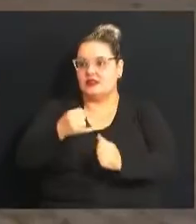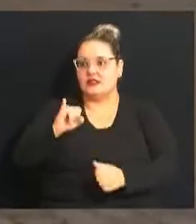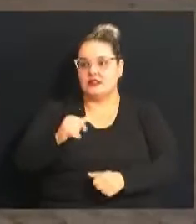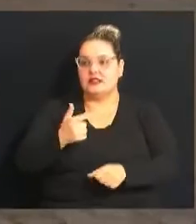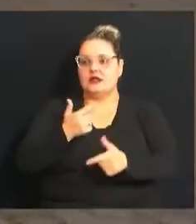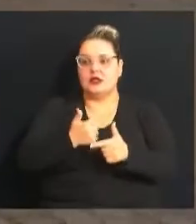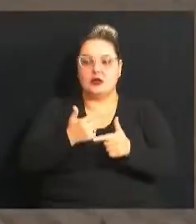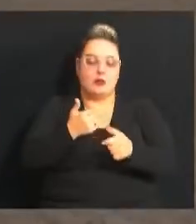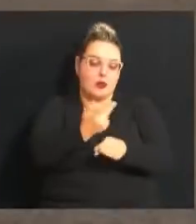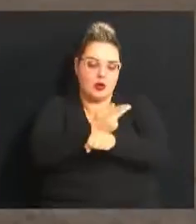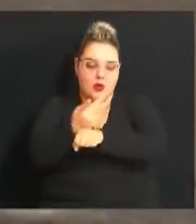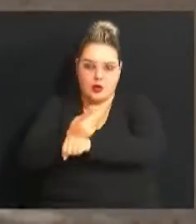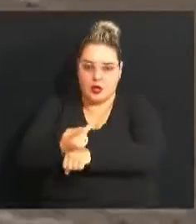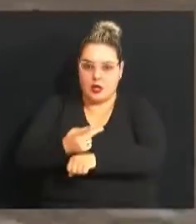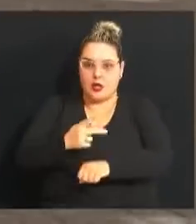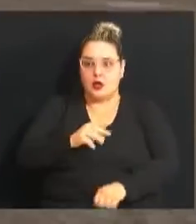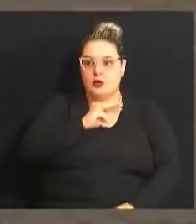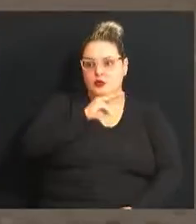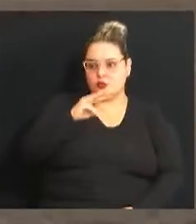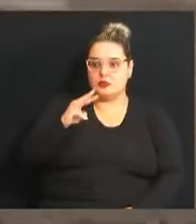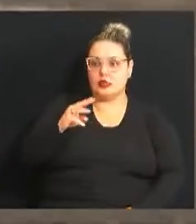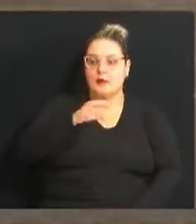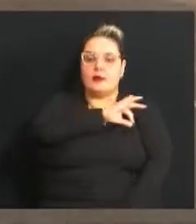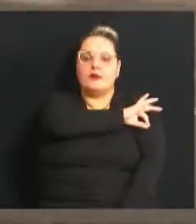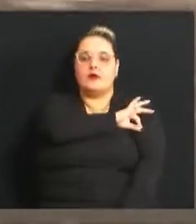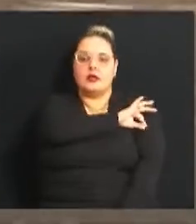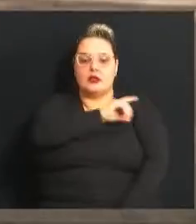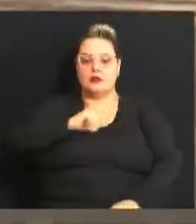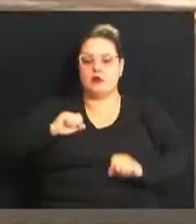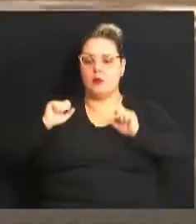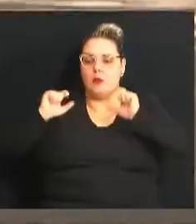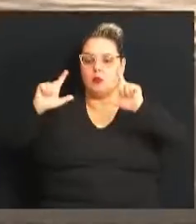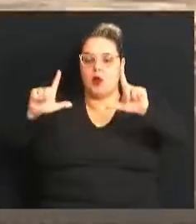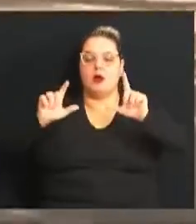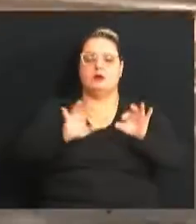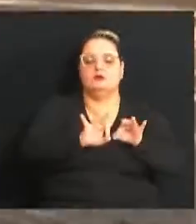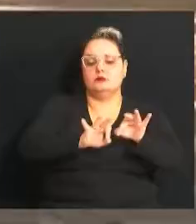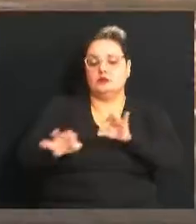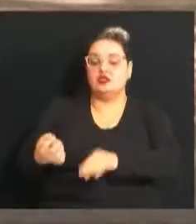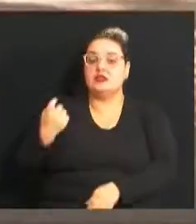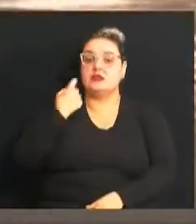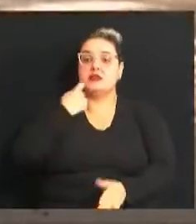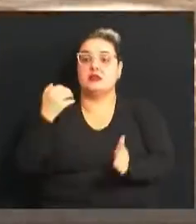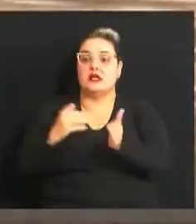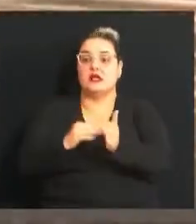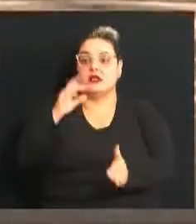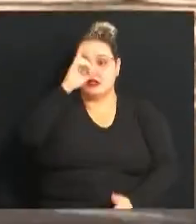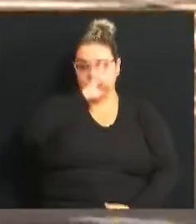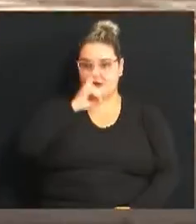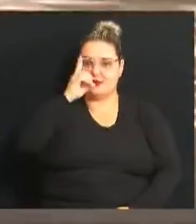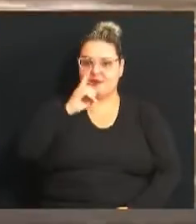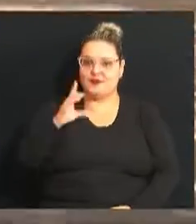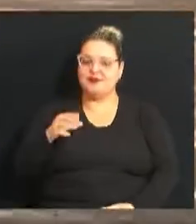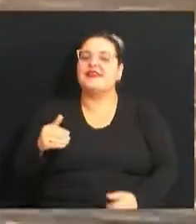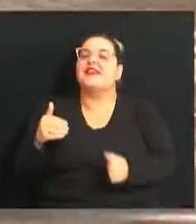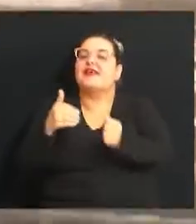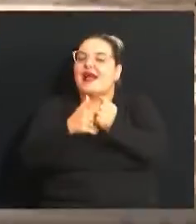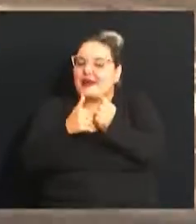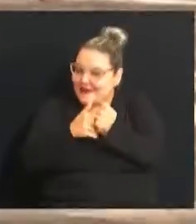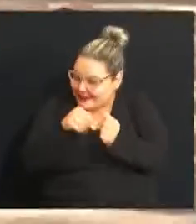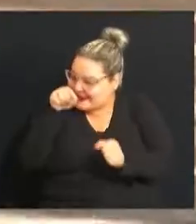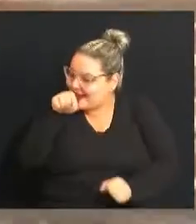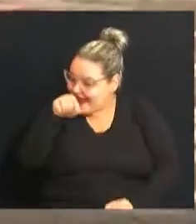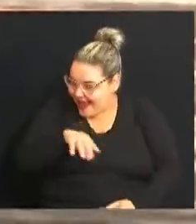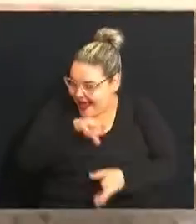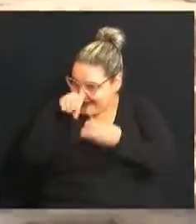da prefeitura, tem um super banner lá, tem toda a programação, desde sexta até domingo, aí a surpresa vai estar lá no meio. Agora vamos falar